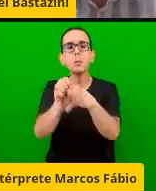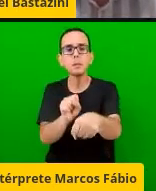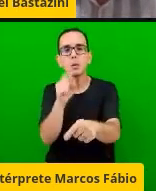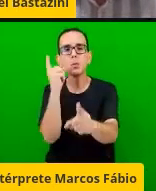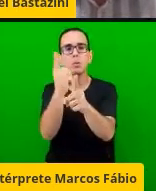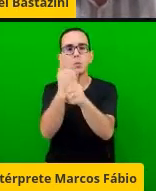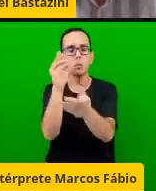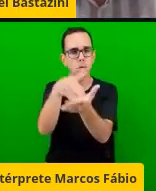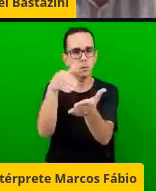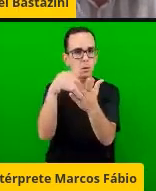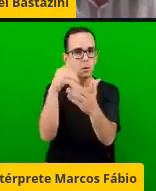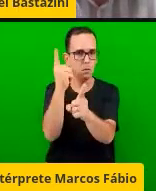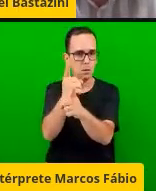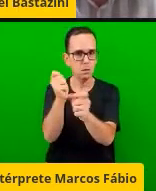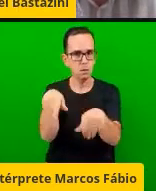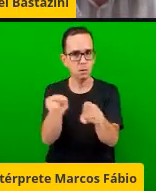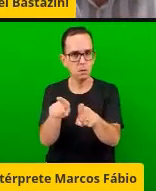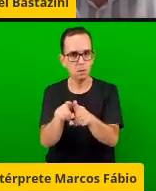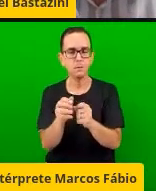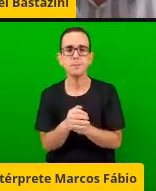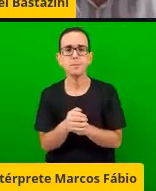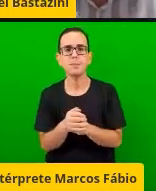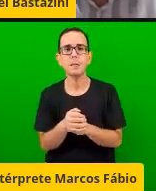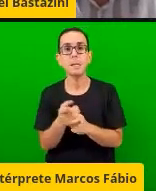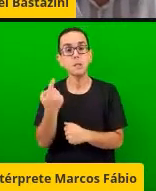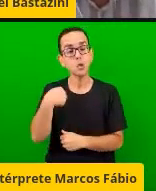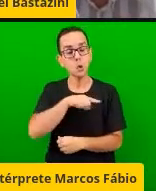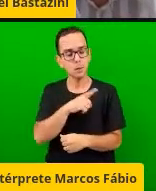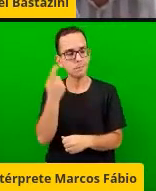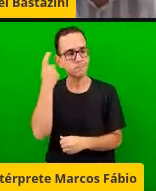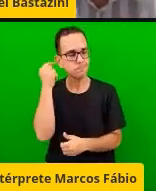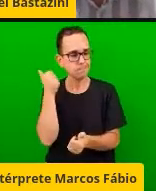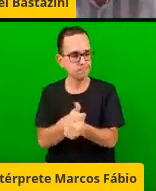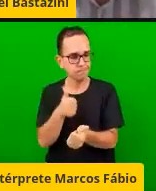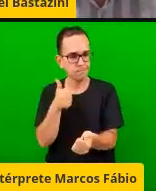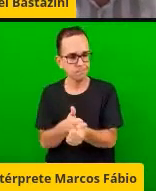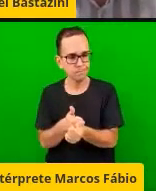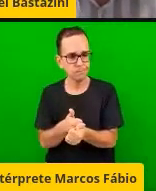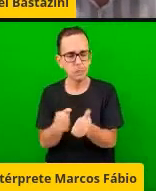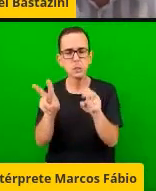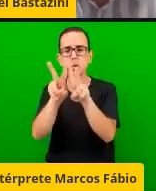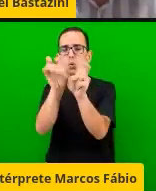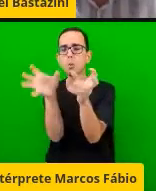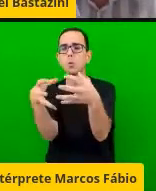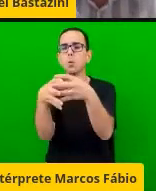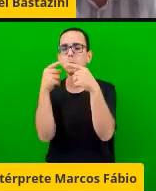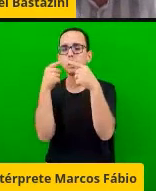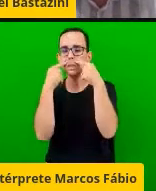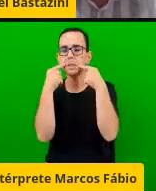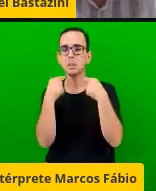gente teve, da gente produzir um conhecimento, sobretudo relacionado à China, né? Então, antes de